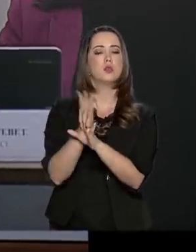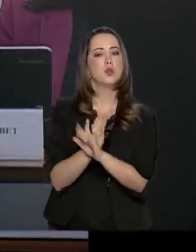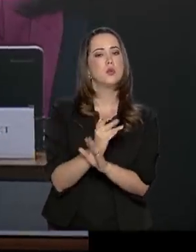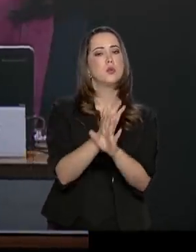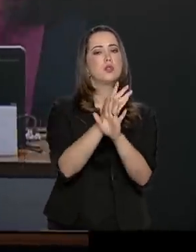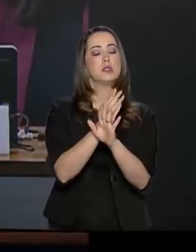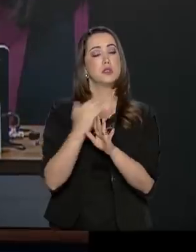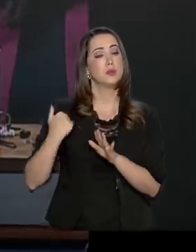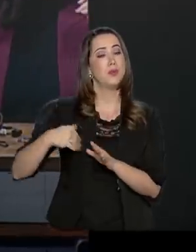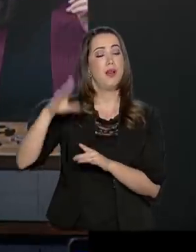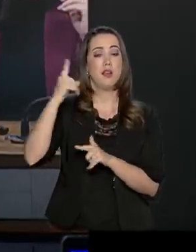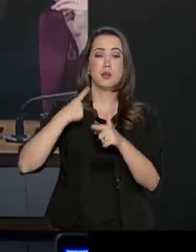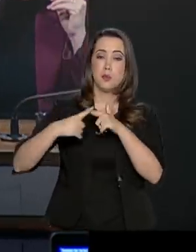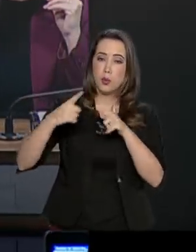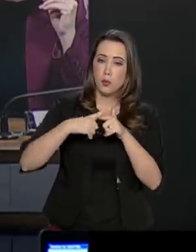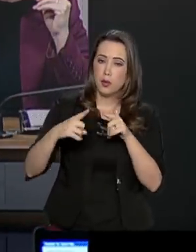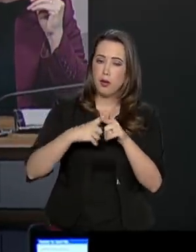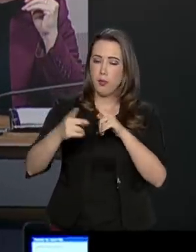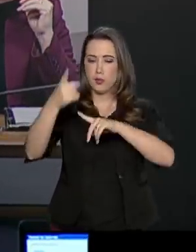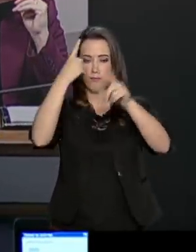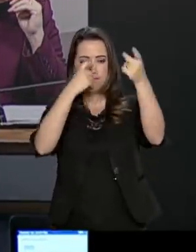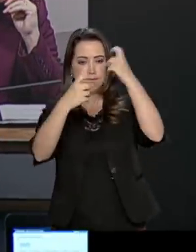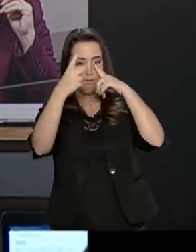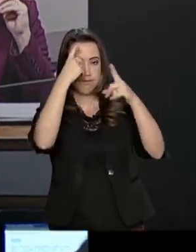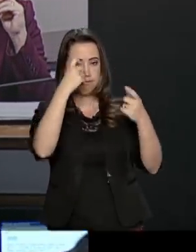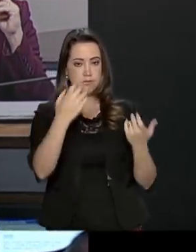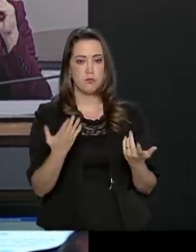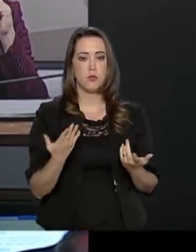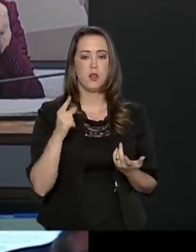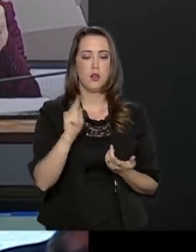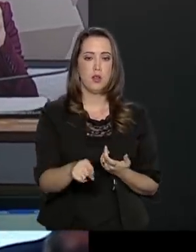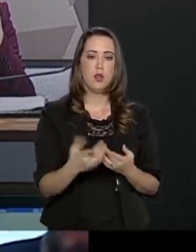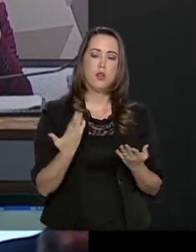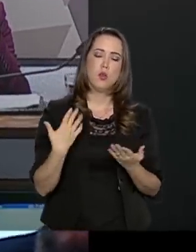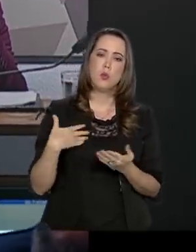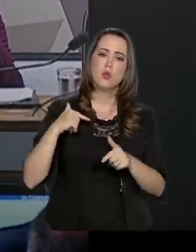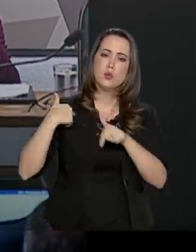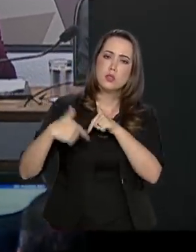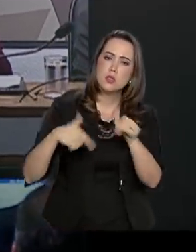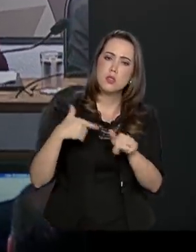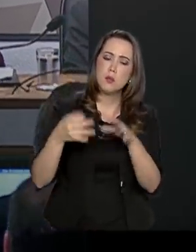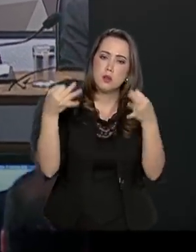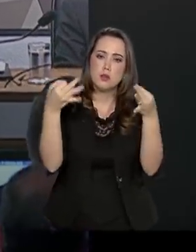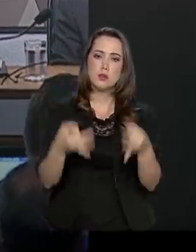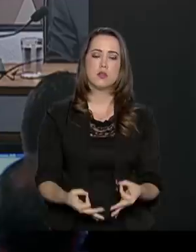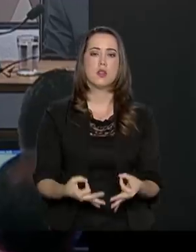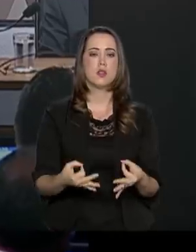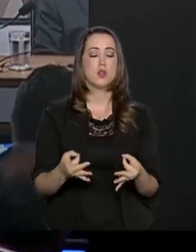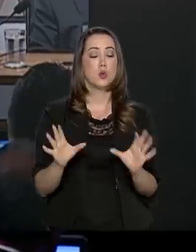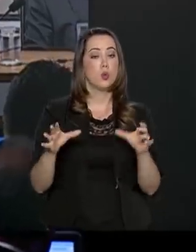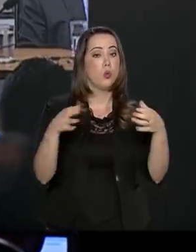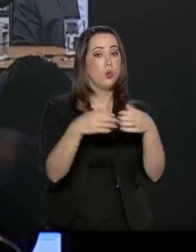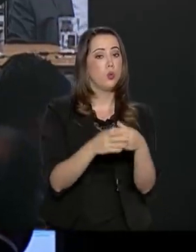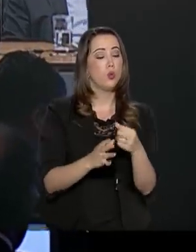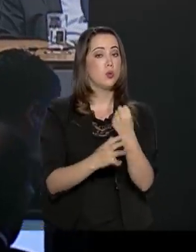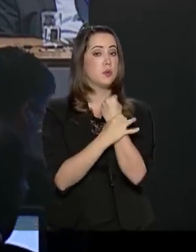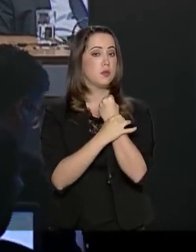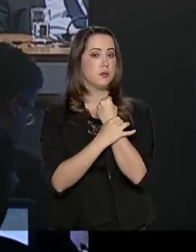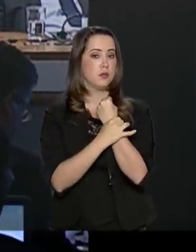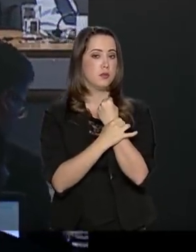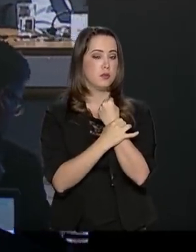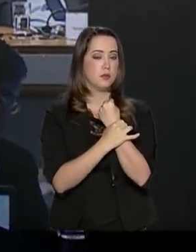elevada incidência de violência, tá? Para que haja uma ação concertada entre as forças de